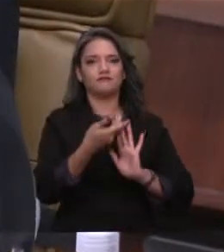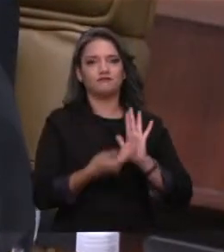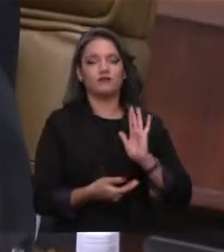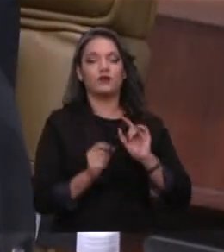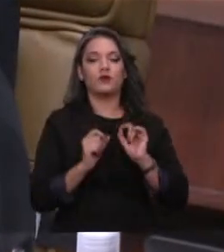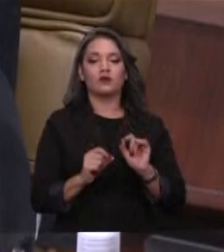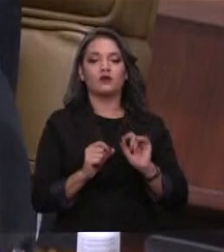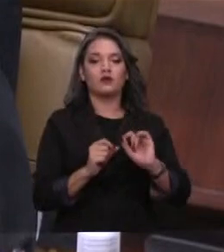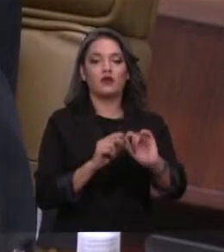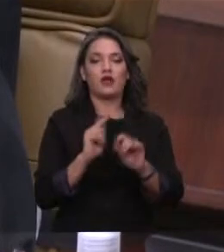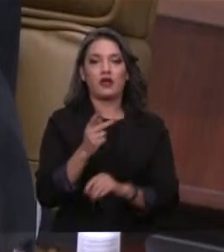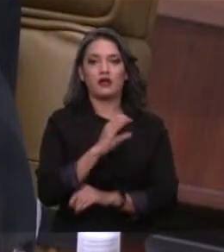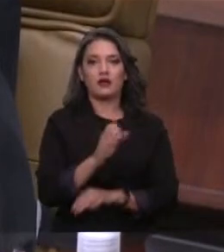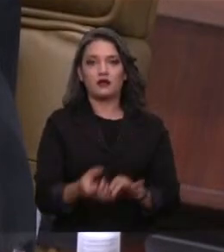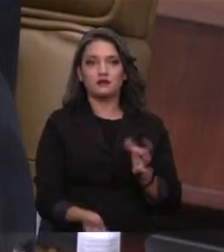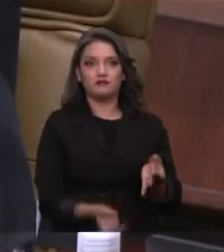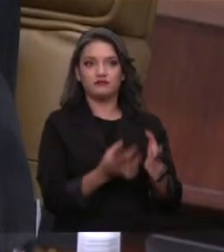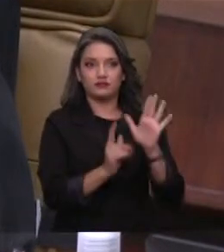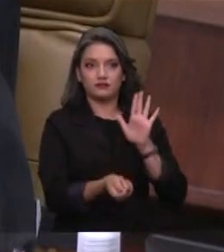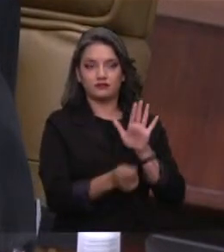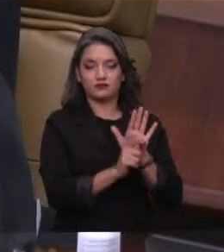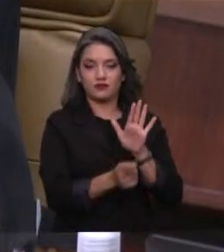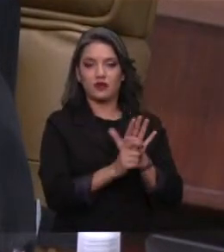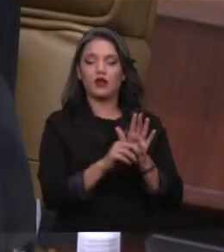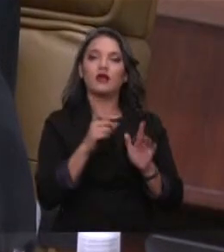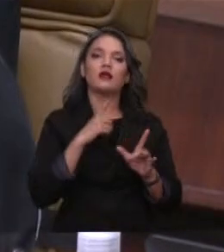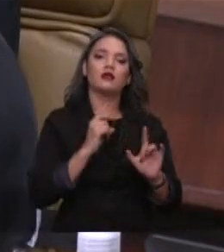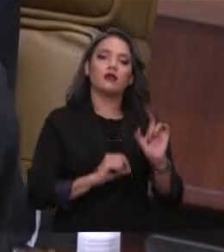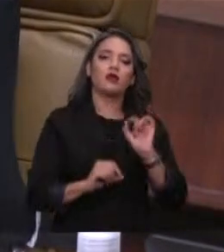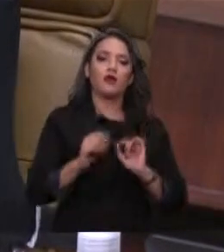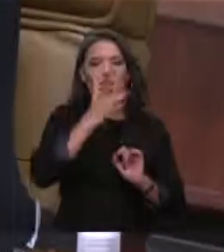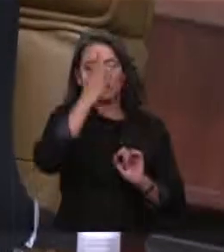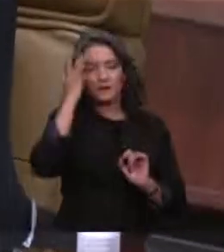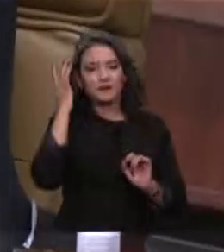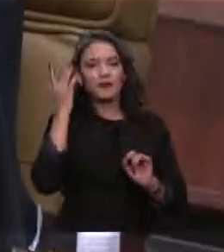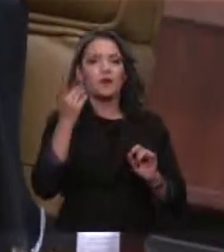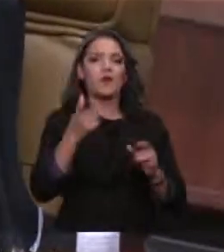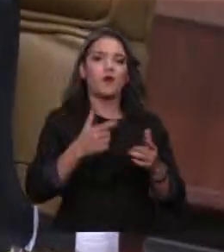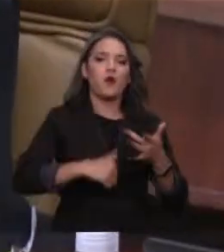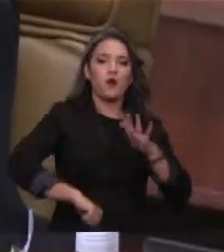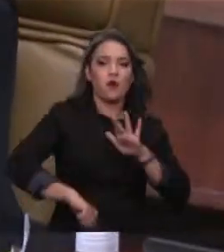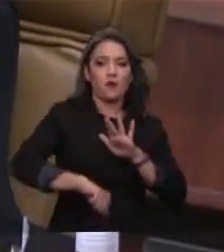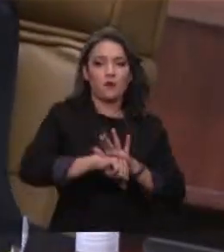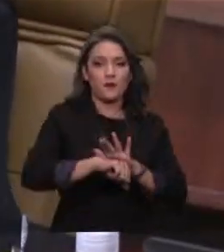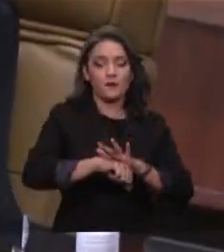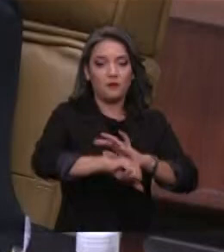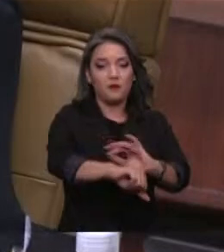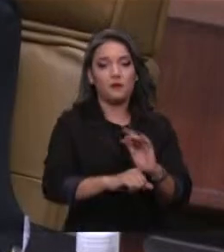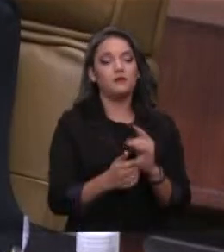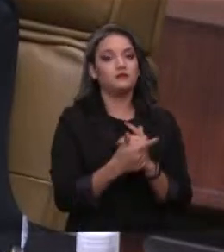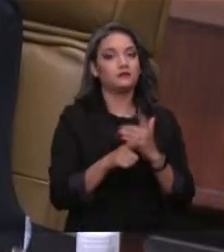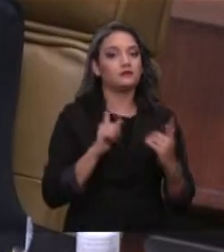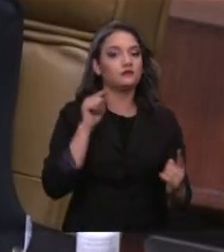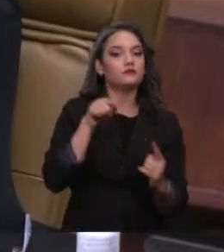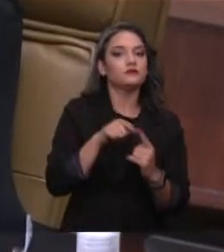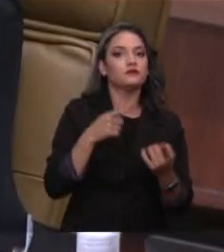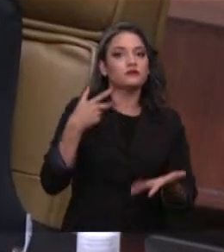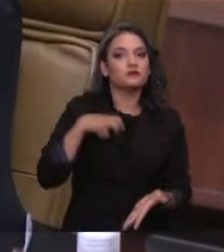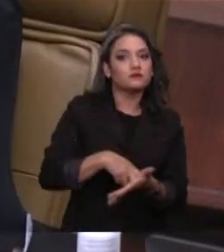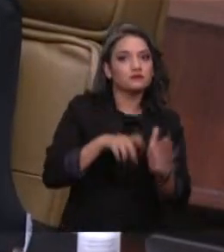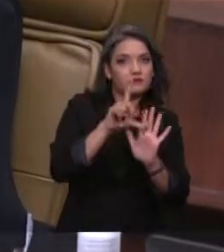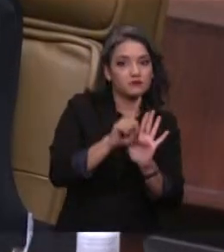drogas, dedicação a atividades criminosas, não incidência da causa especial de diminuição de